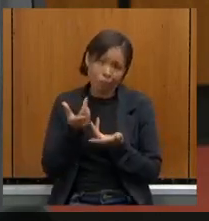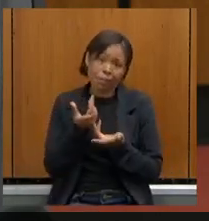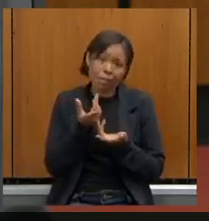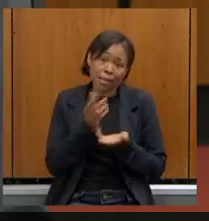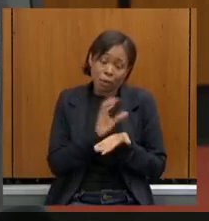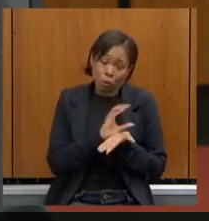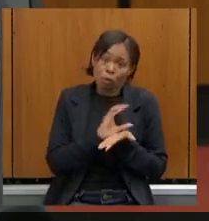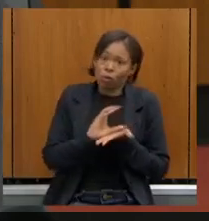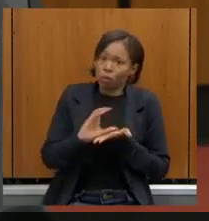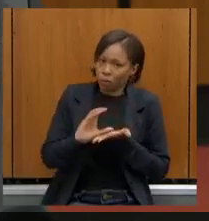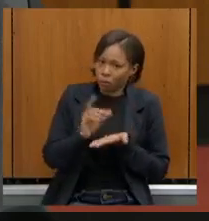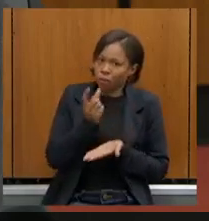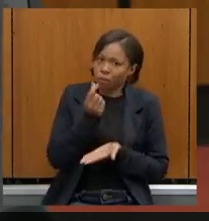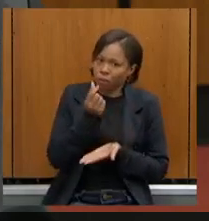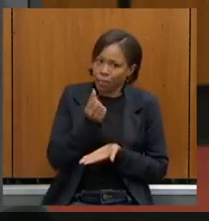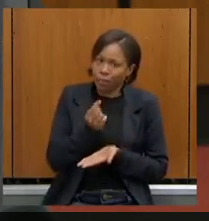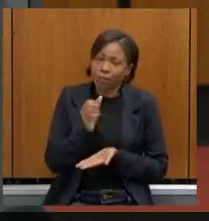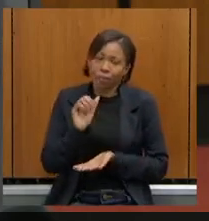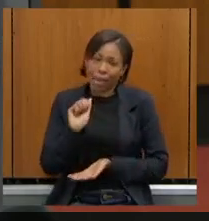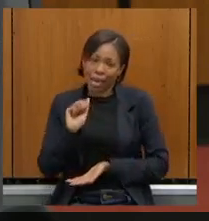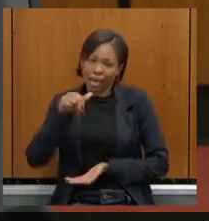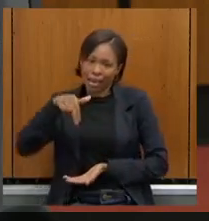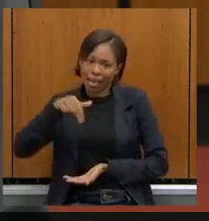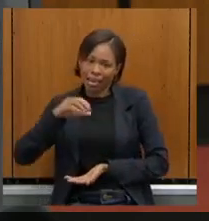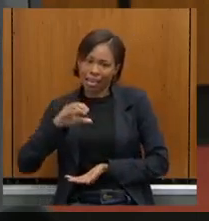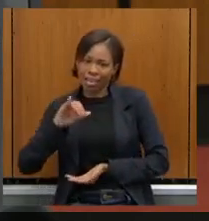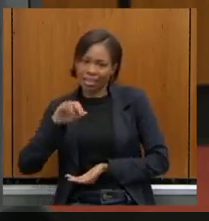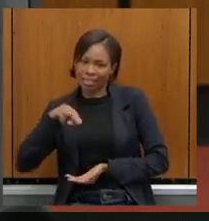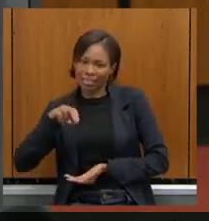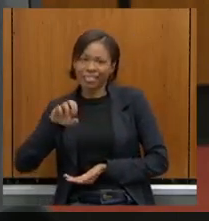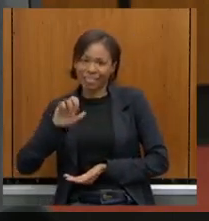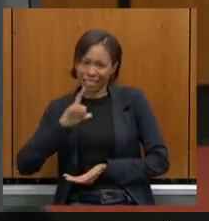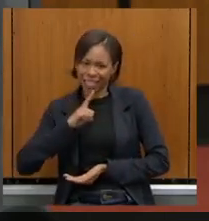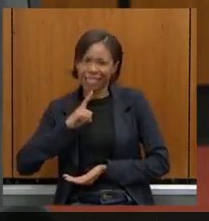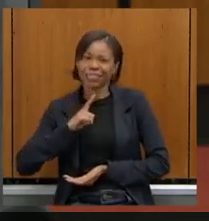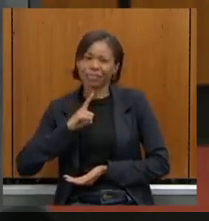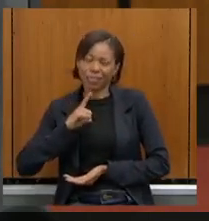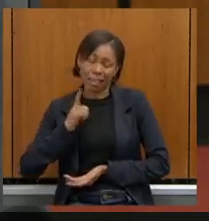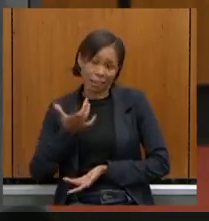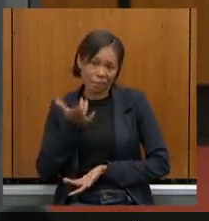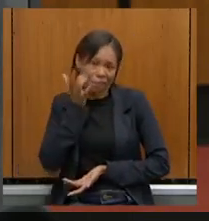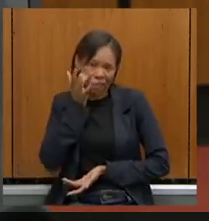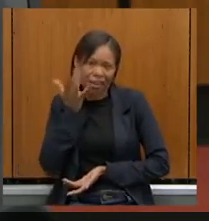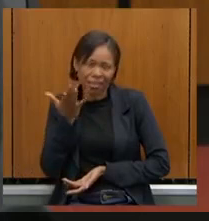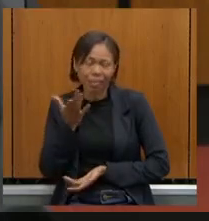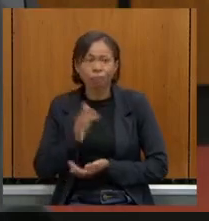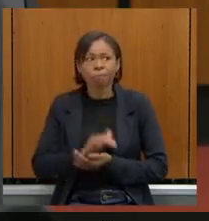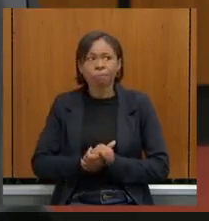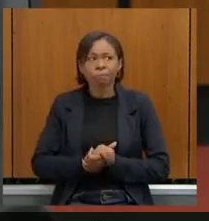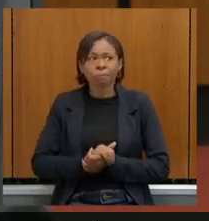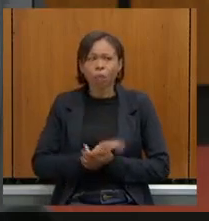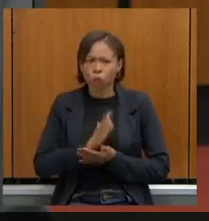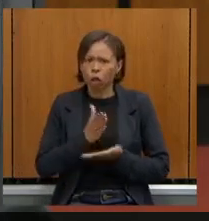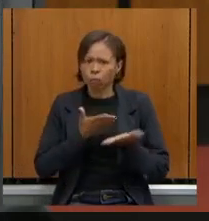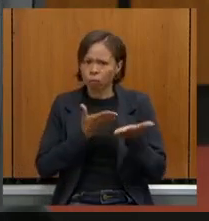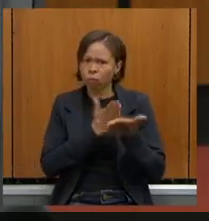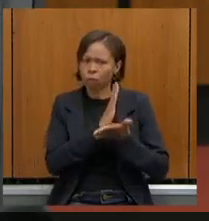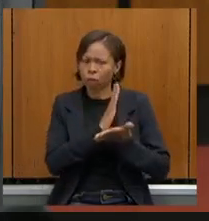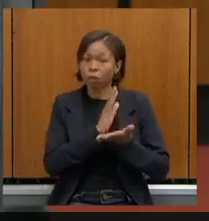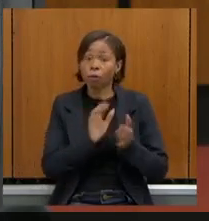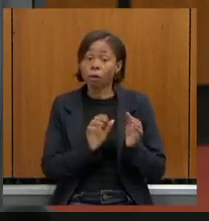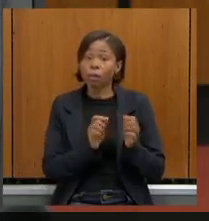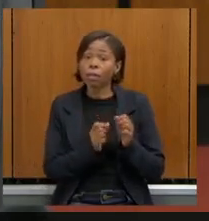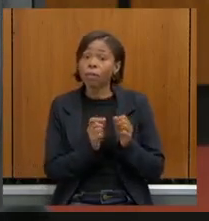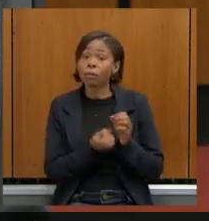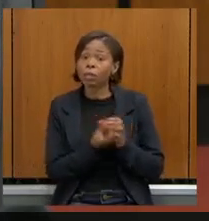Ancine, que tem possibilidade de captação muito mais fácil, está lá. Aprovamos uma questão, fizemos um PDV,